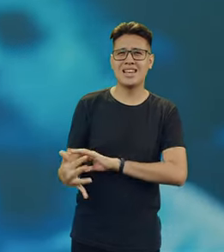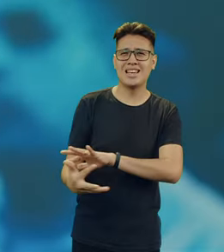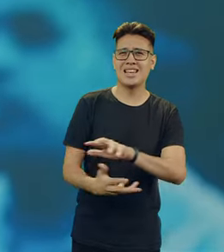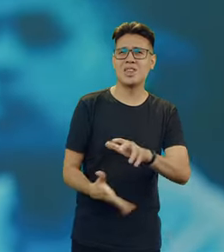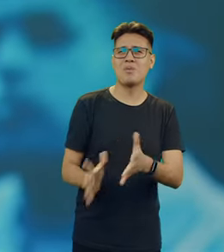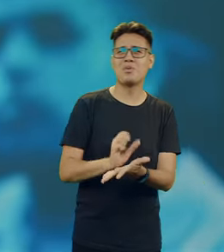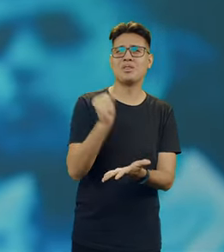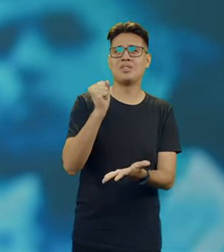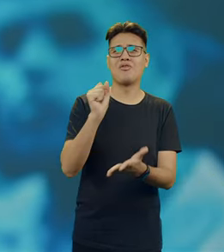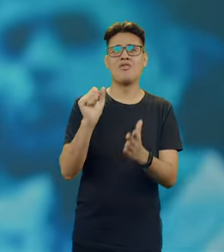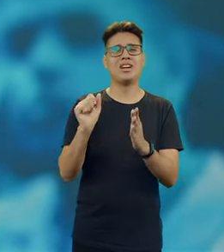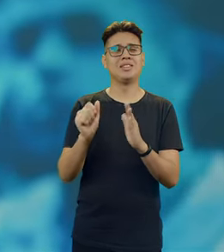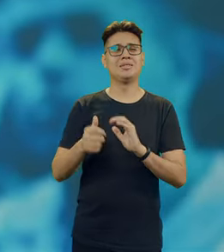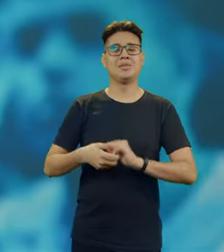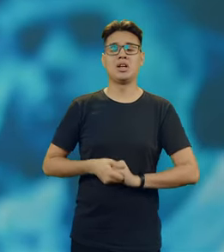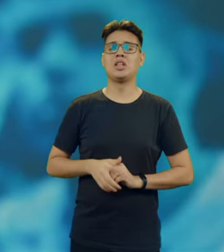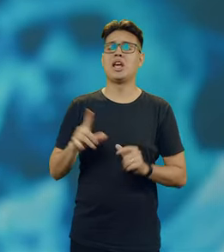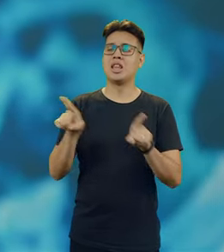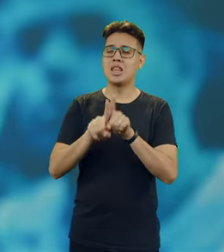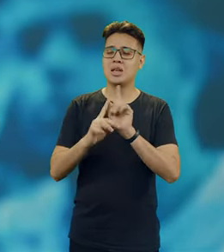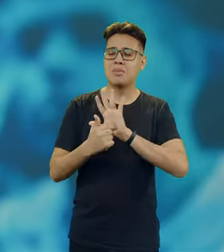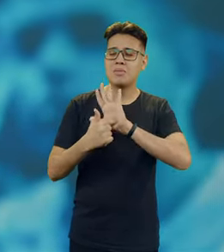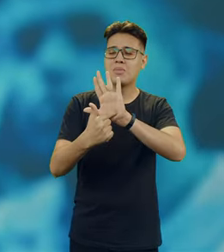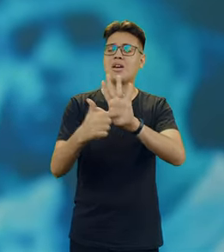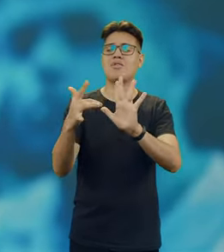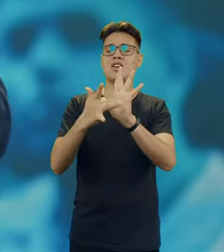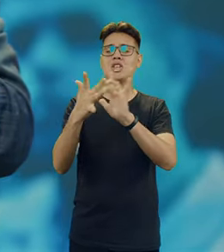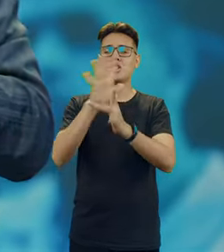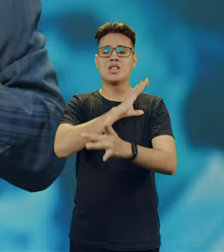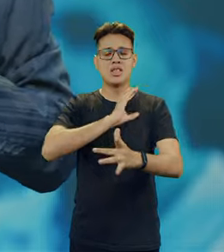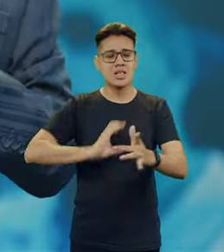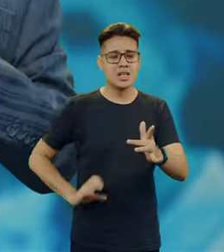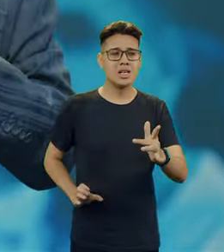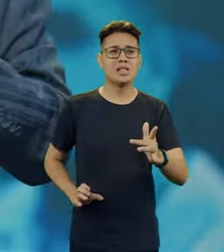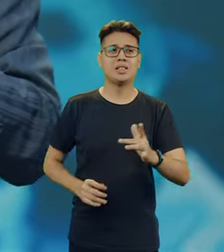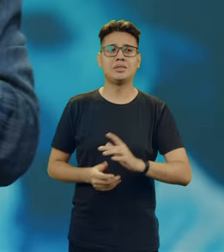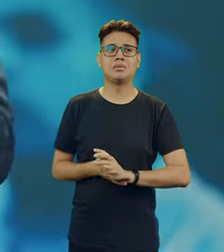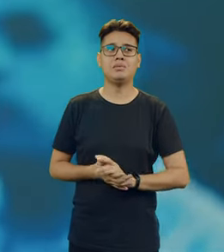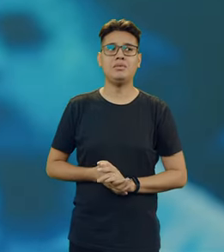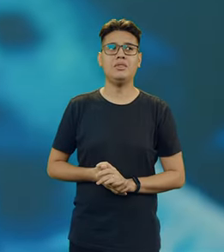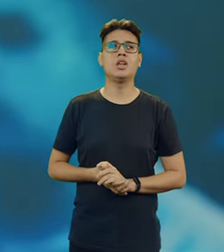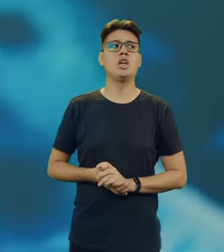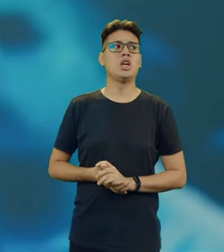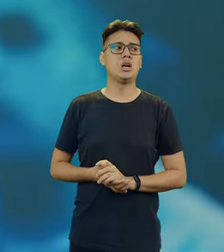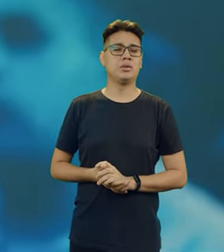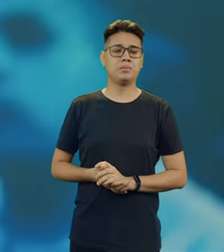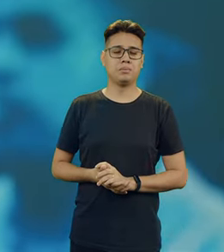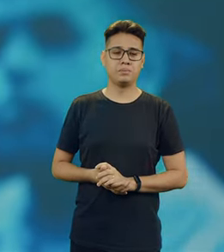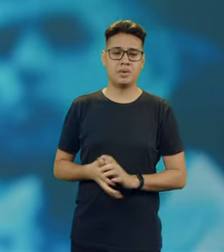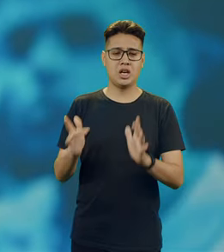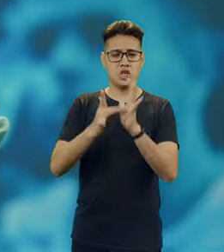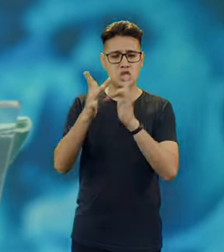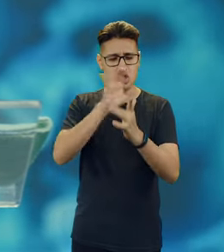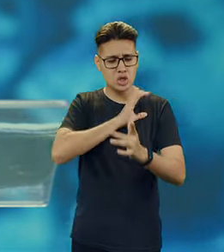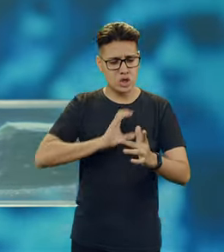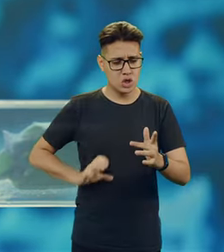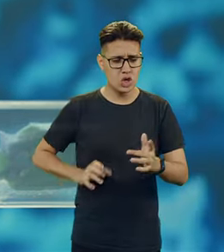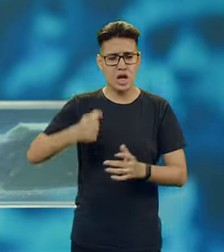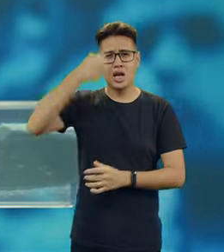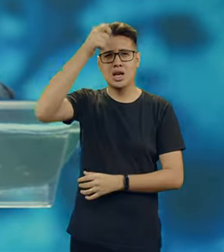Mostra também que Cristo, ouça bem, que em Jesus Cristo a graça de